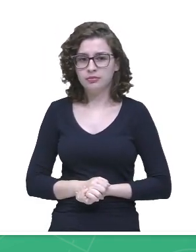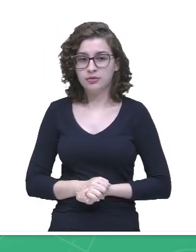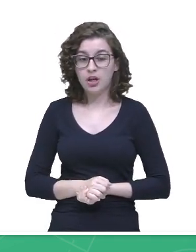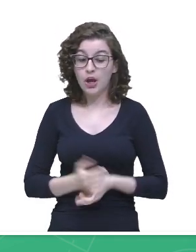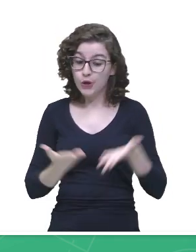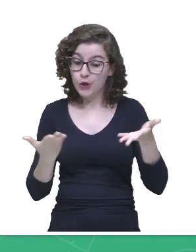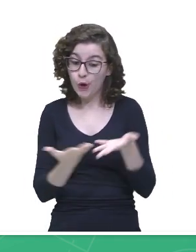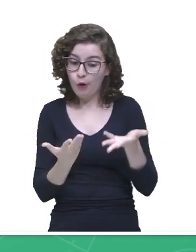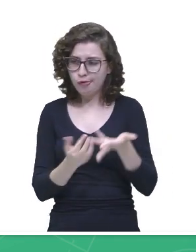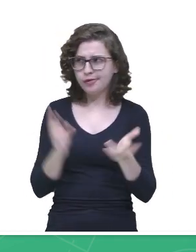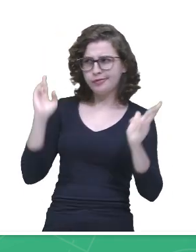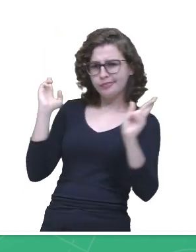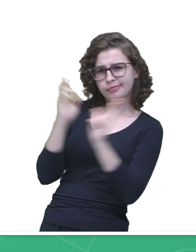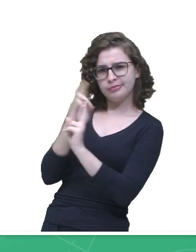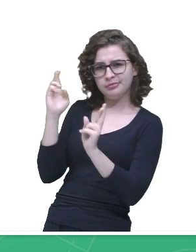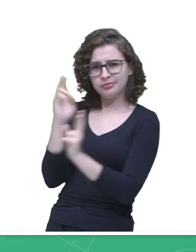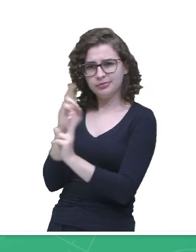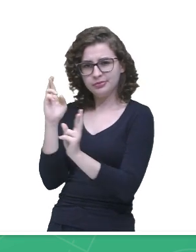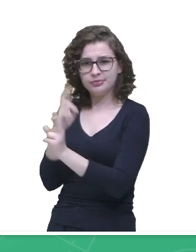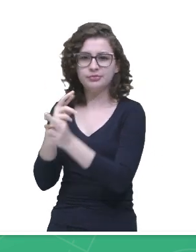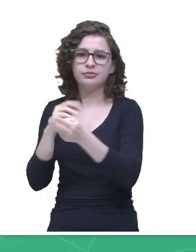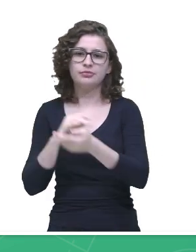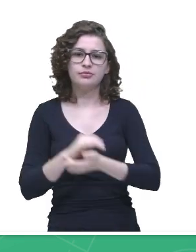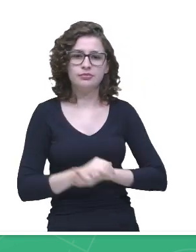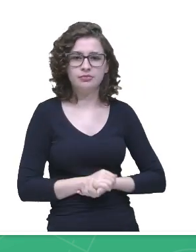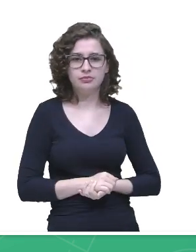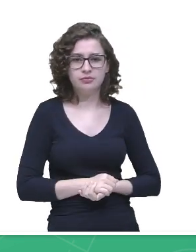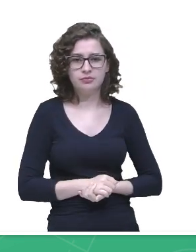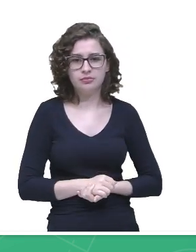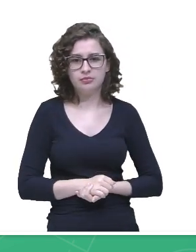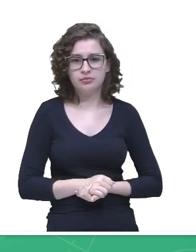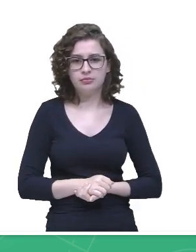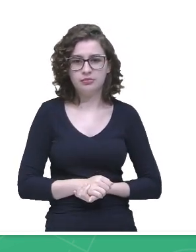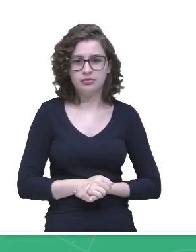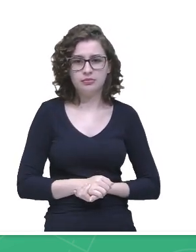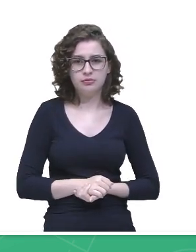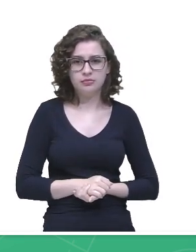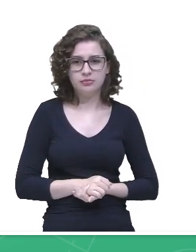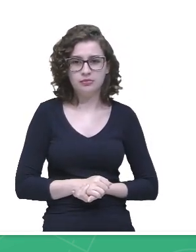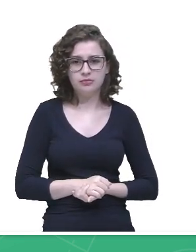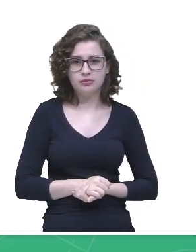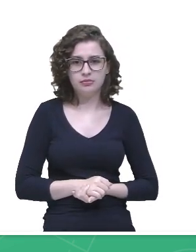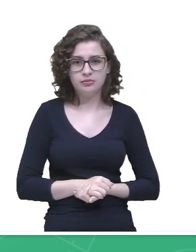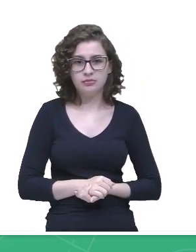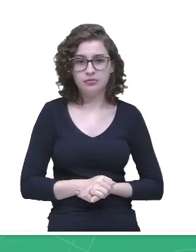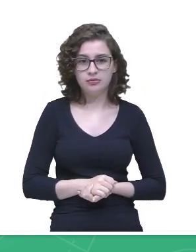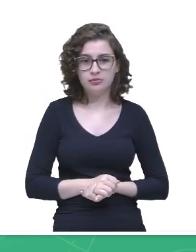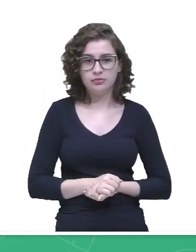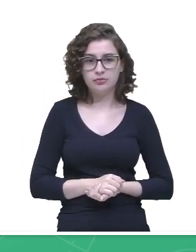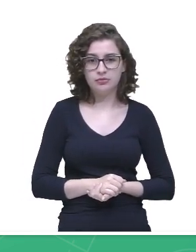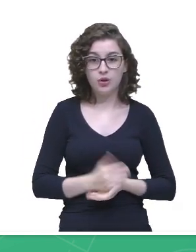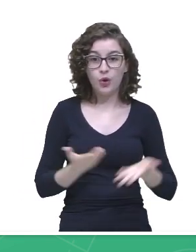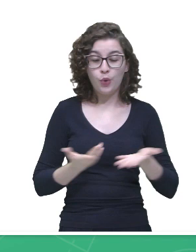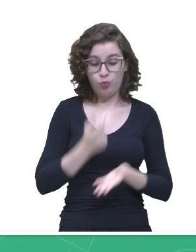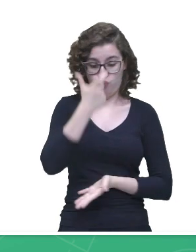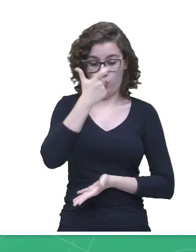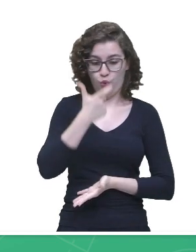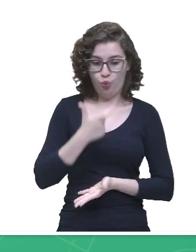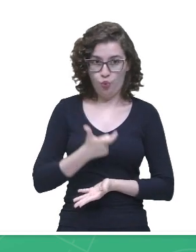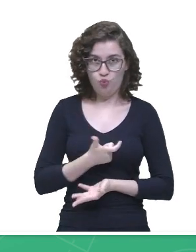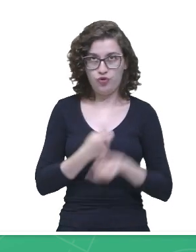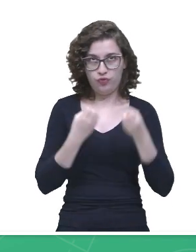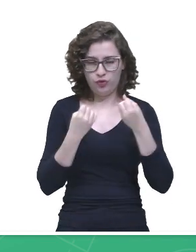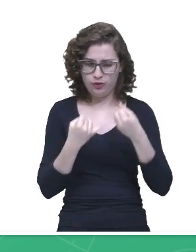tienen relação com a zona temporal em la que se encontra el hablante,